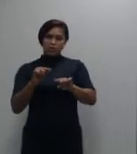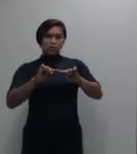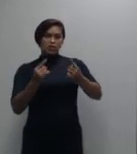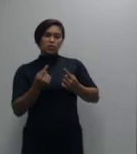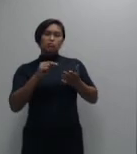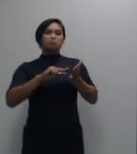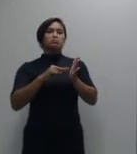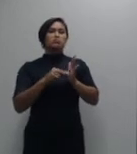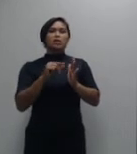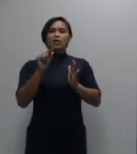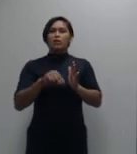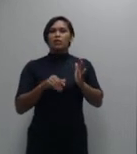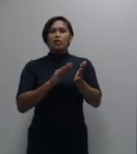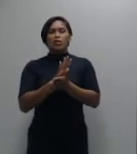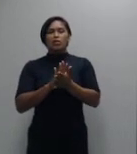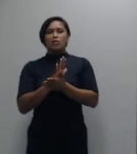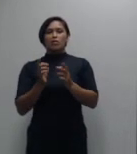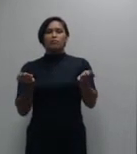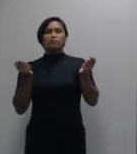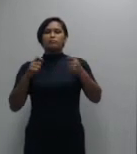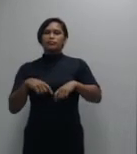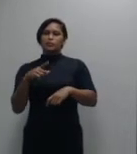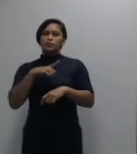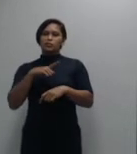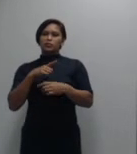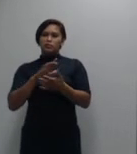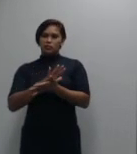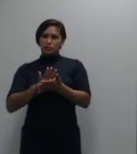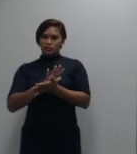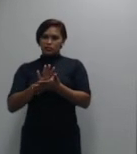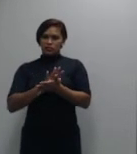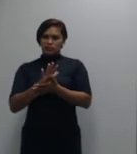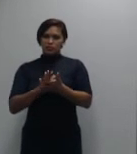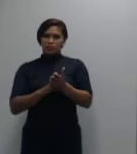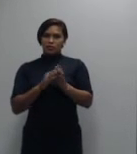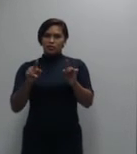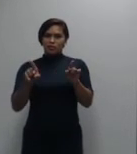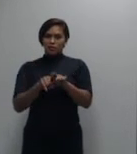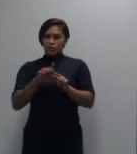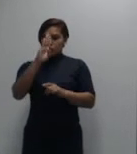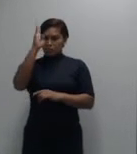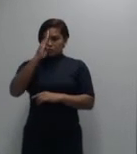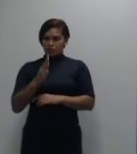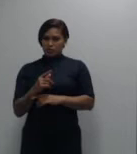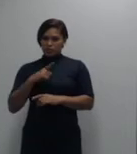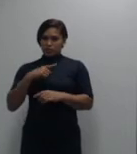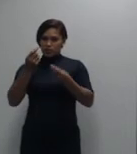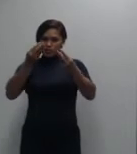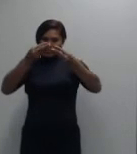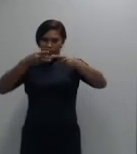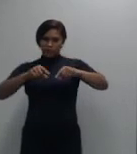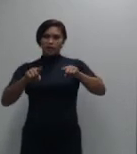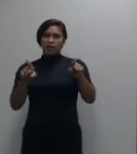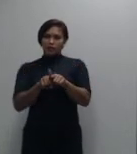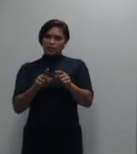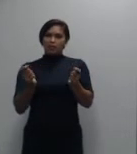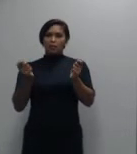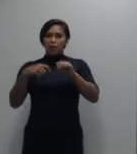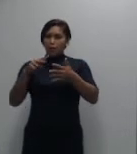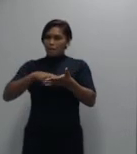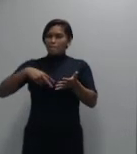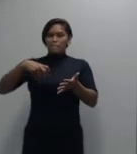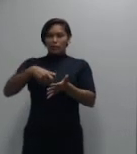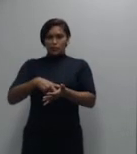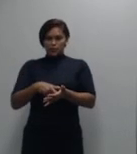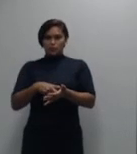é o fato de não haver o reconhecimento no direito brasileiro Jordão positivos é punitivos